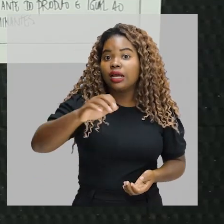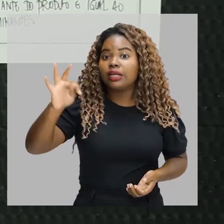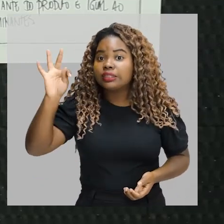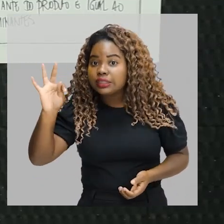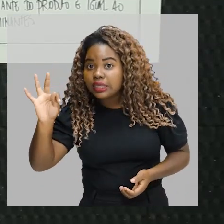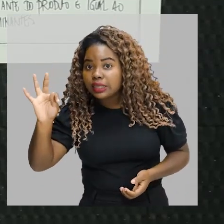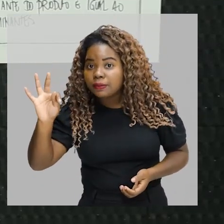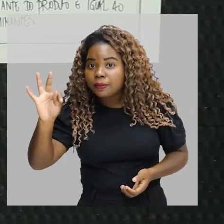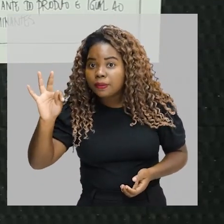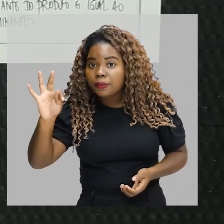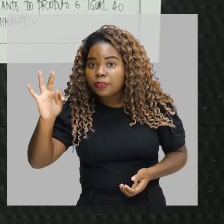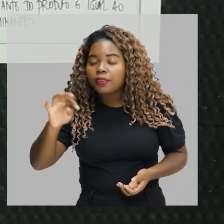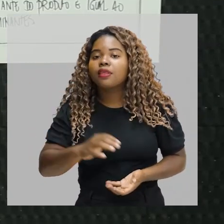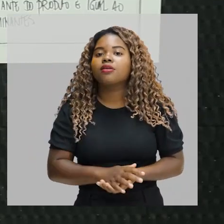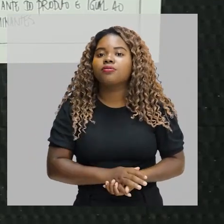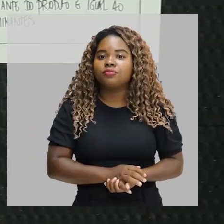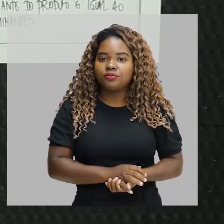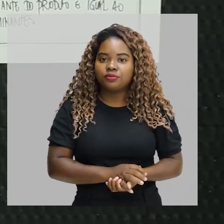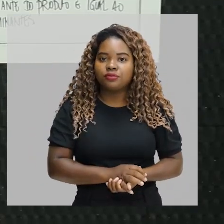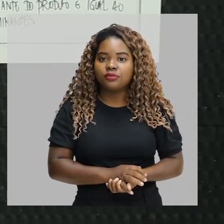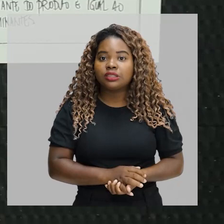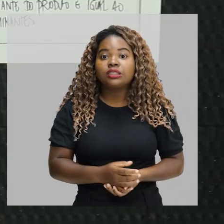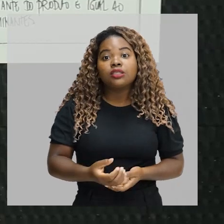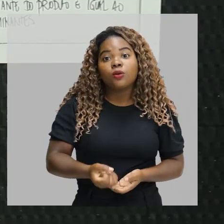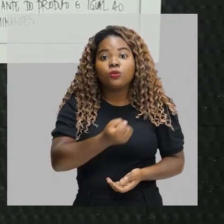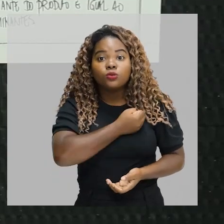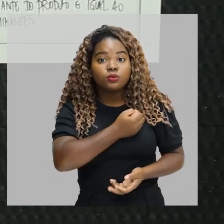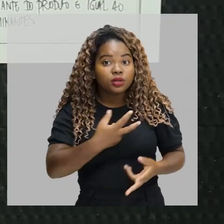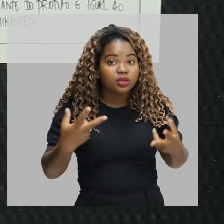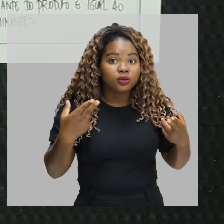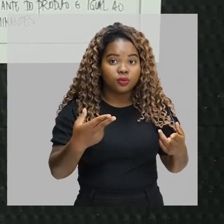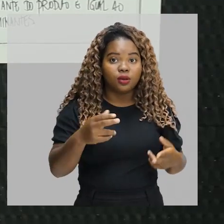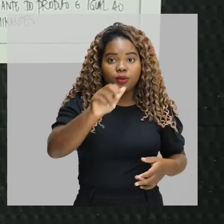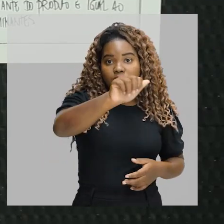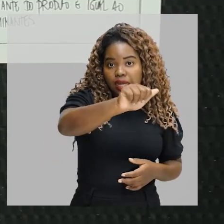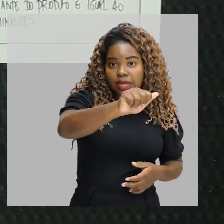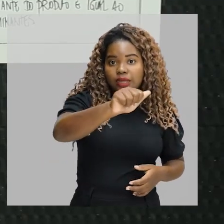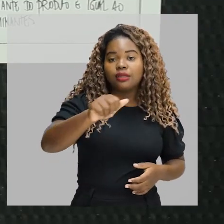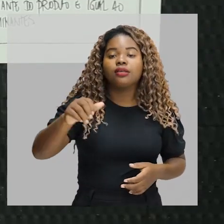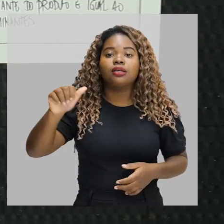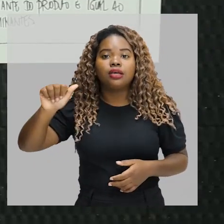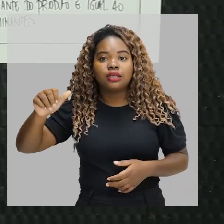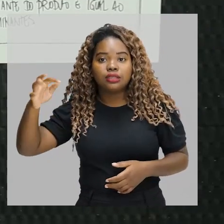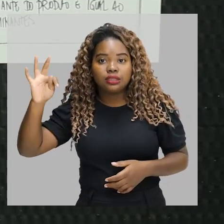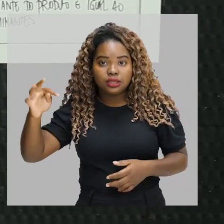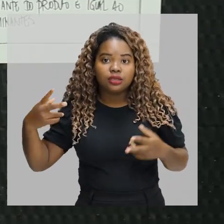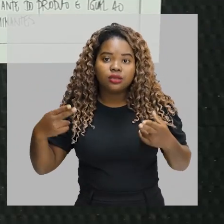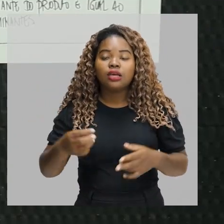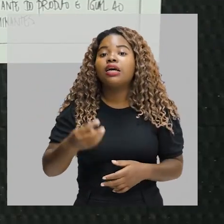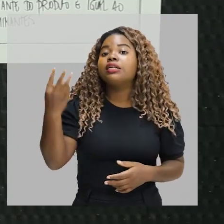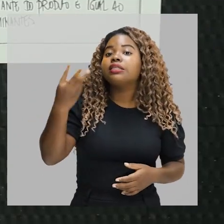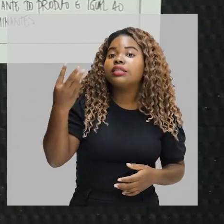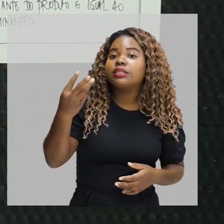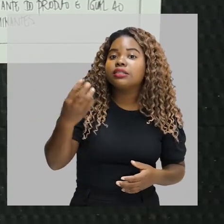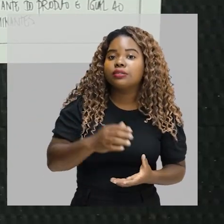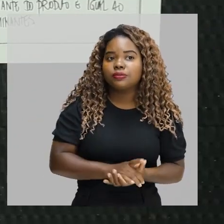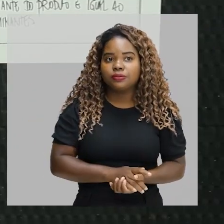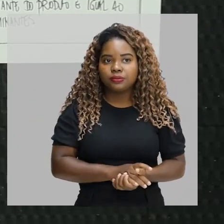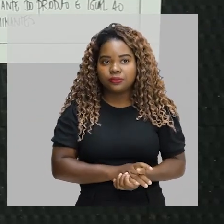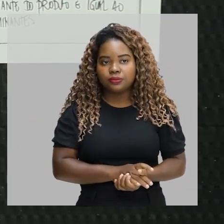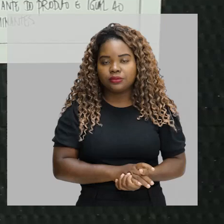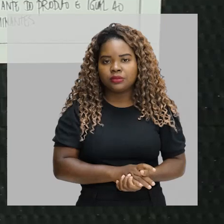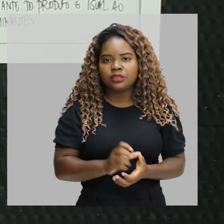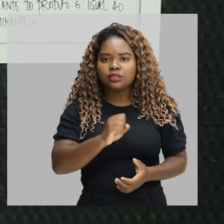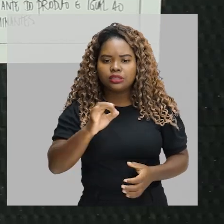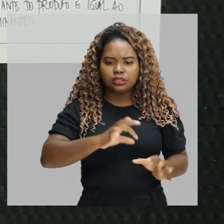tem o mesmo valor determinante da sua transposta. Beleza? Terceira, se tu multiplica uma linha ou